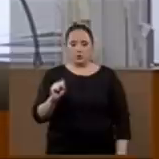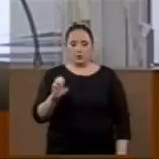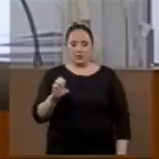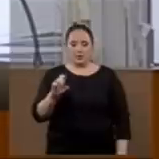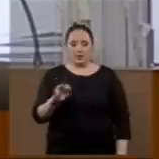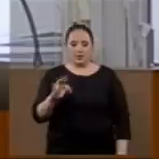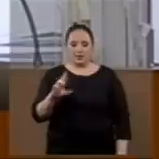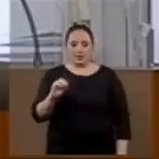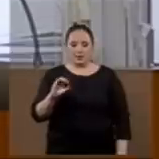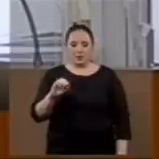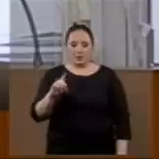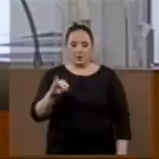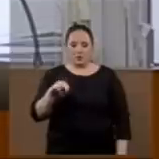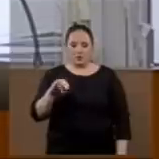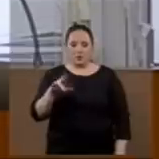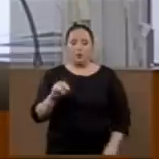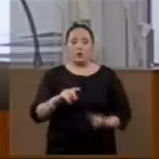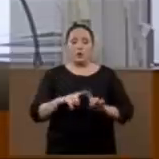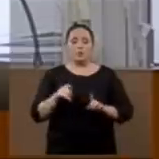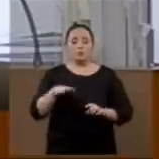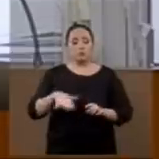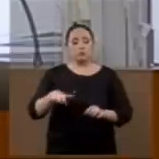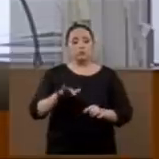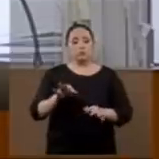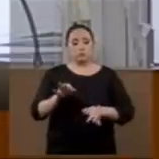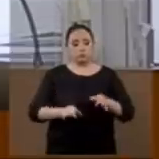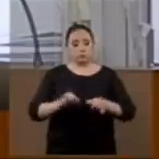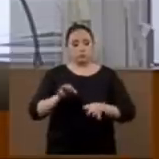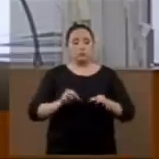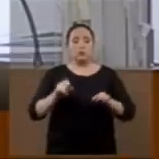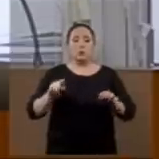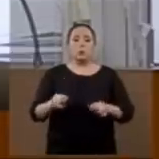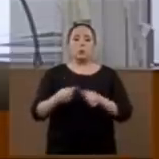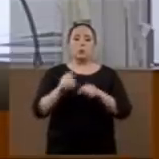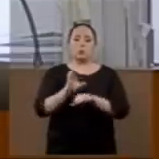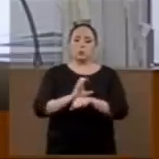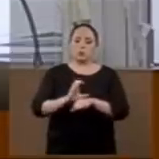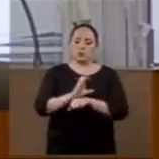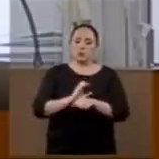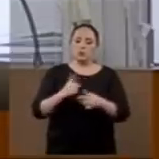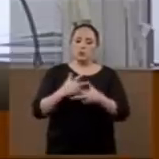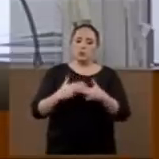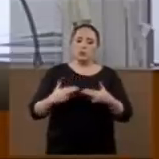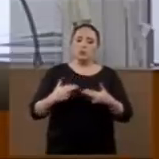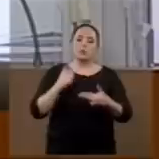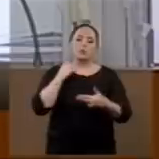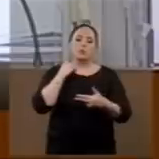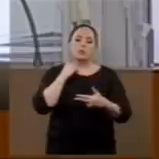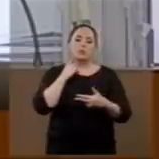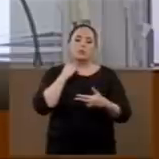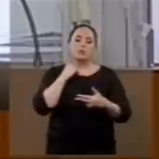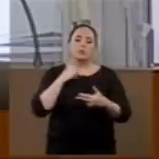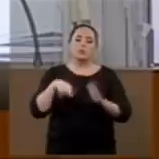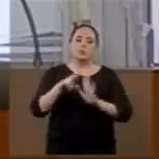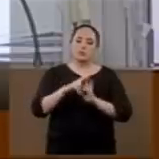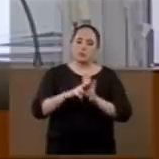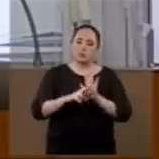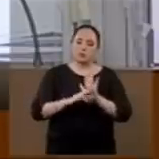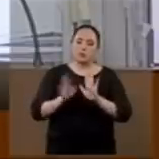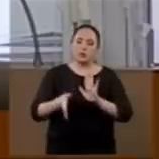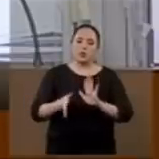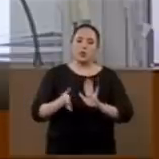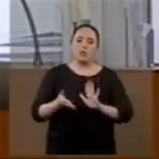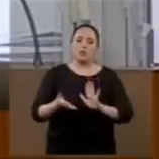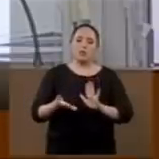Entretanto, tenho para mim que a questão jurídica alusiva à compatibilidade constitucional das disposições normativas foi